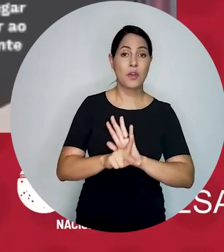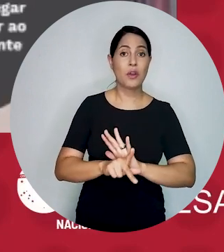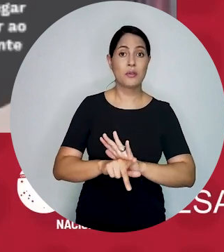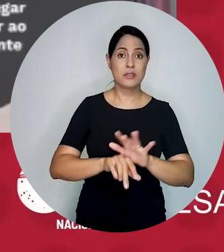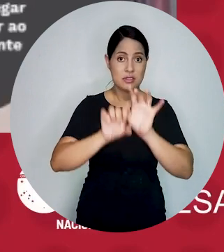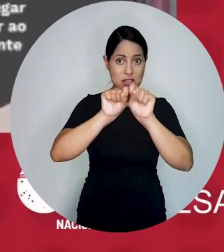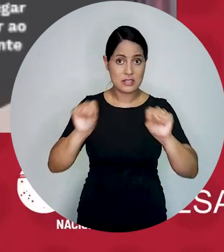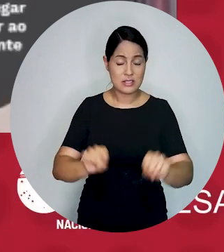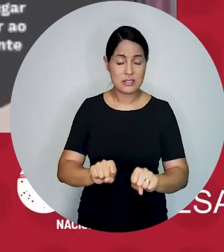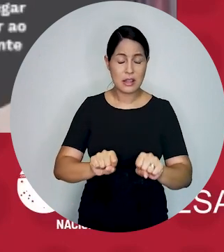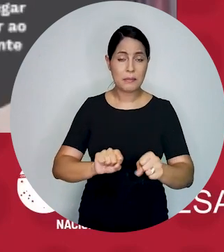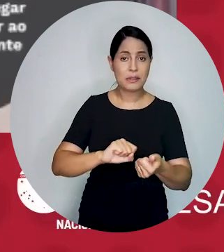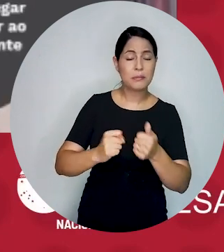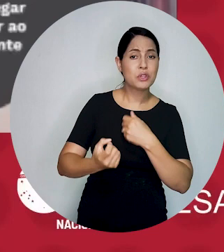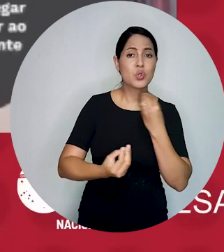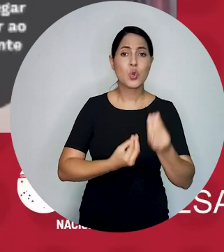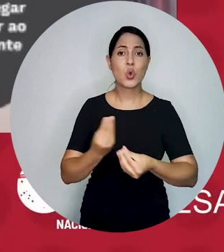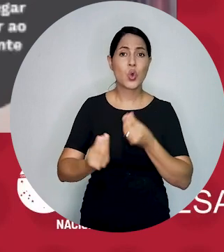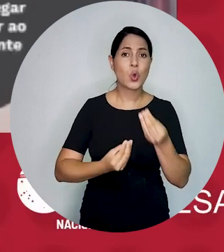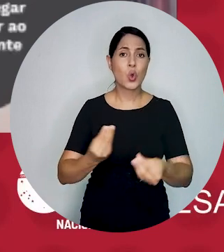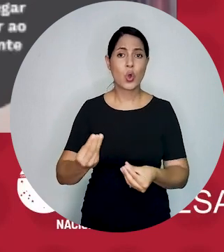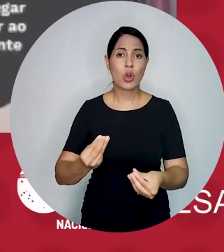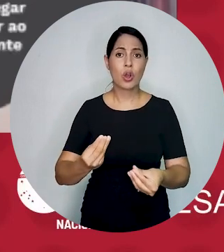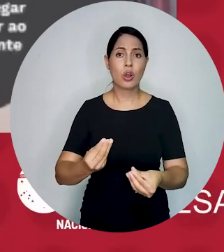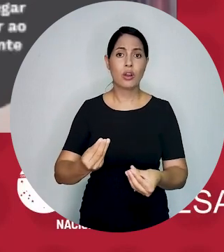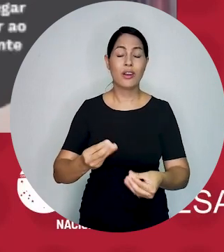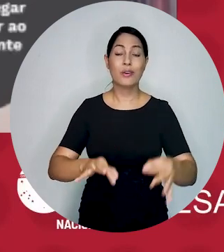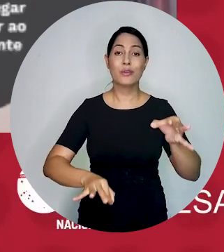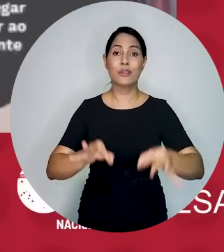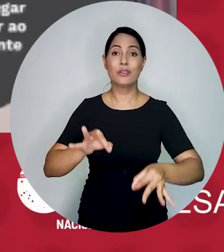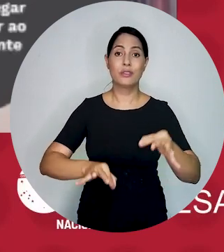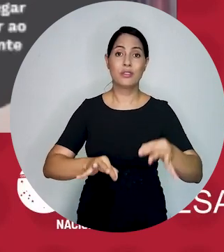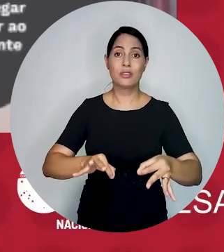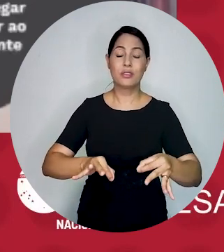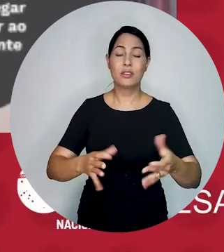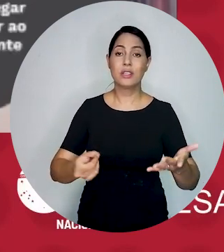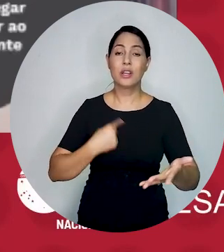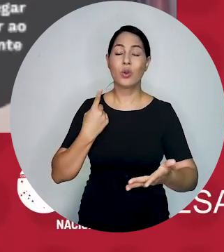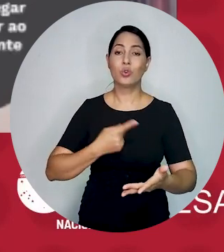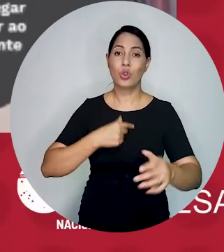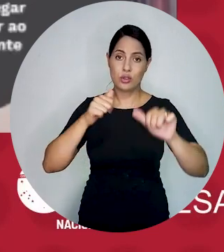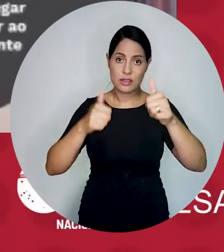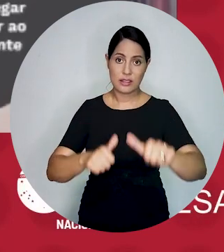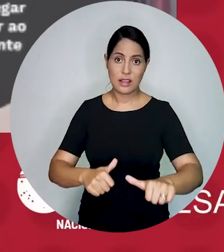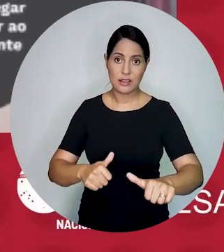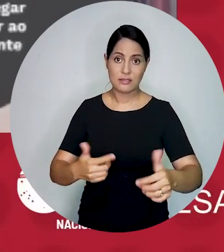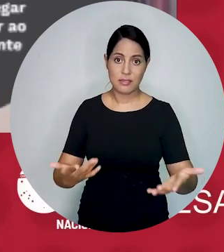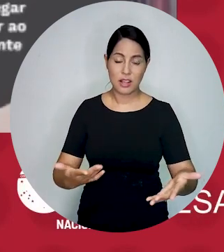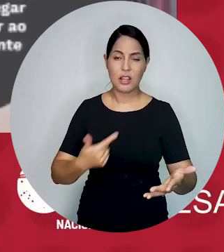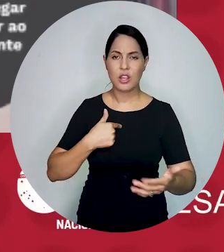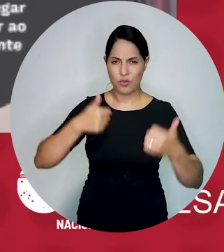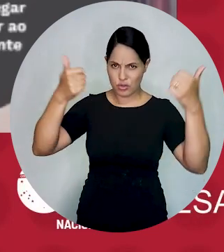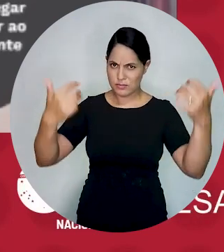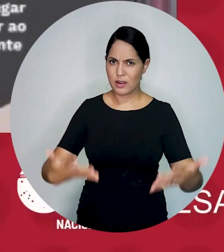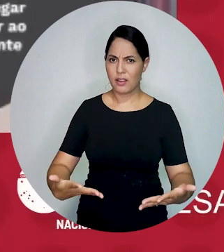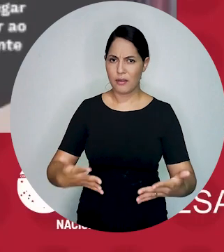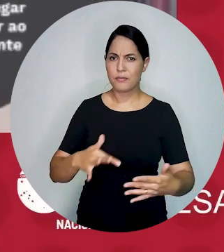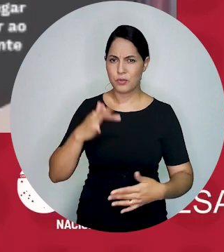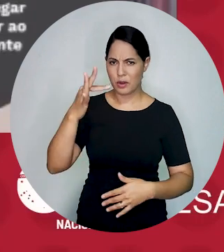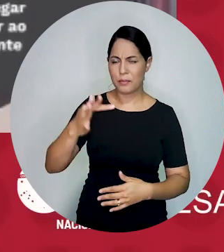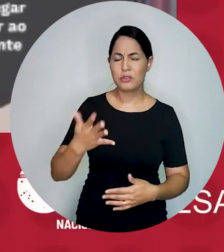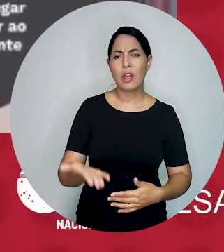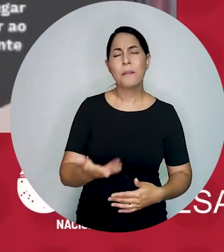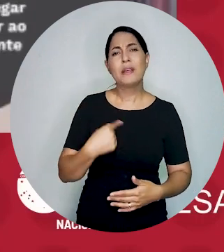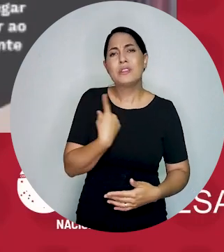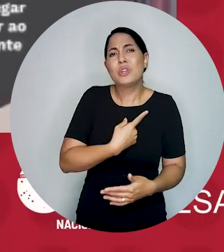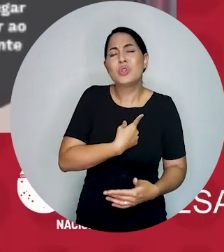o conjunto de precedentes do sistema, verificar quais são as tendências de julgamento de um magistrado, que a gente chama de análise preditiva, eu vou falar um pouco mais